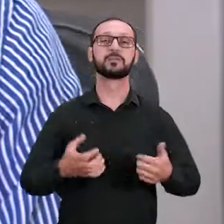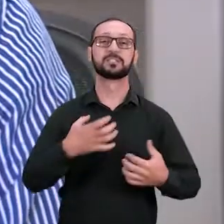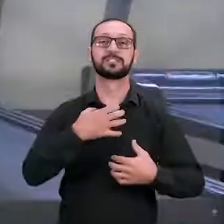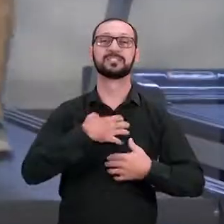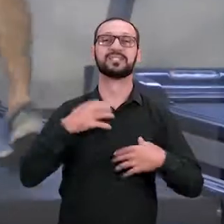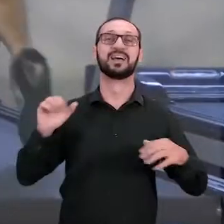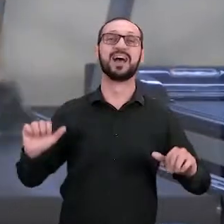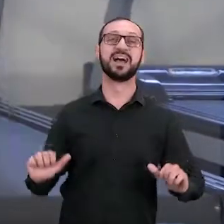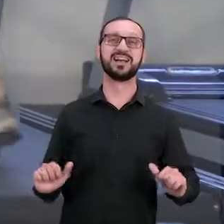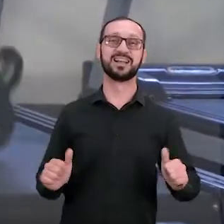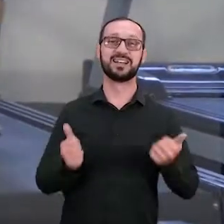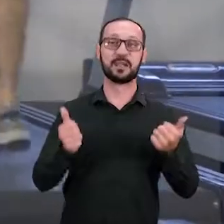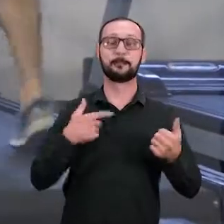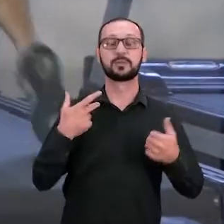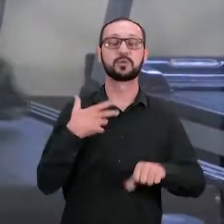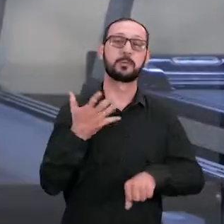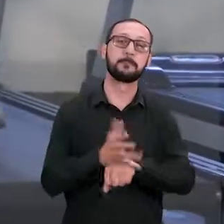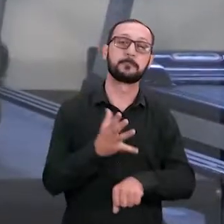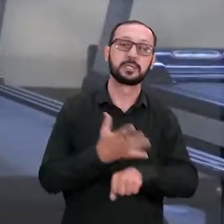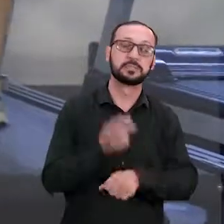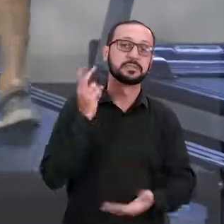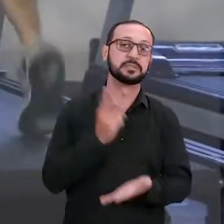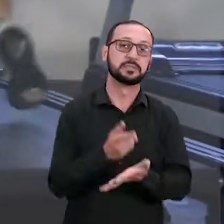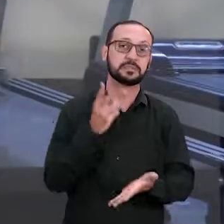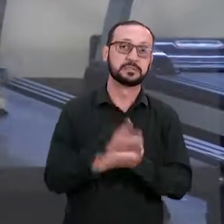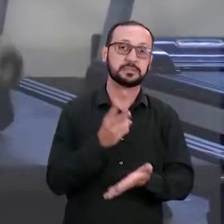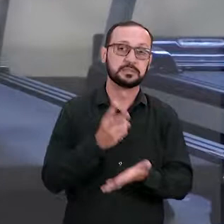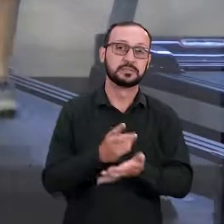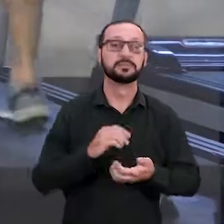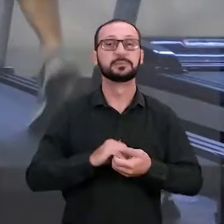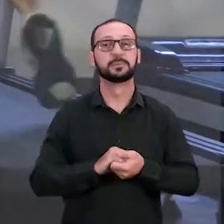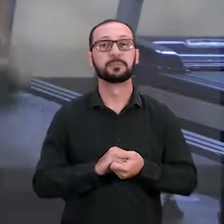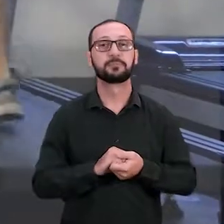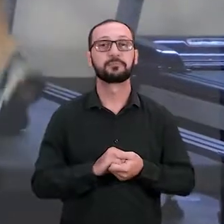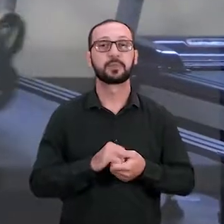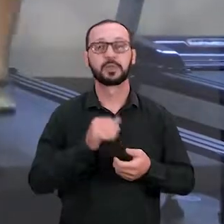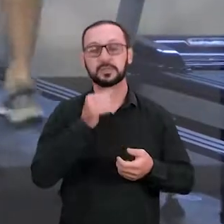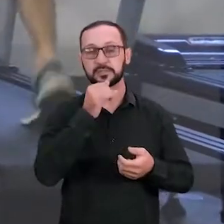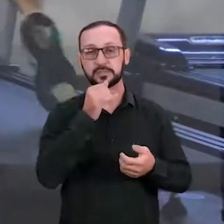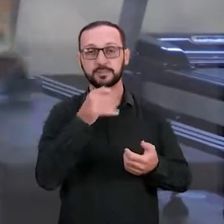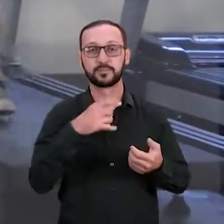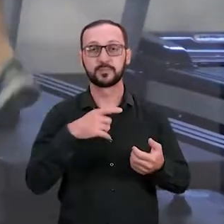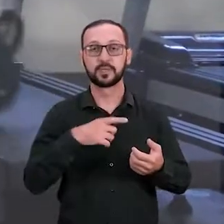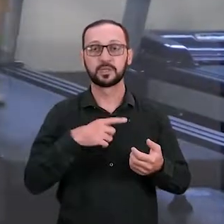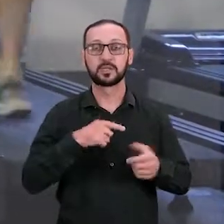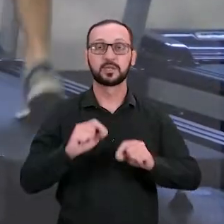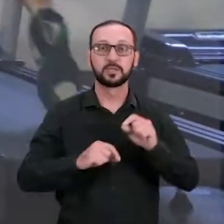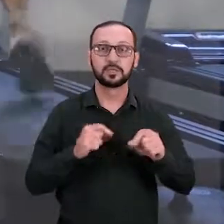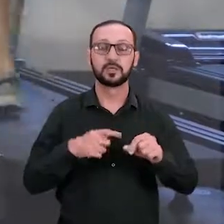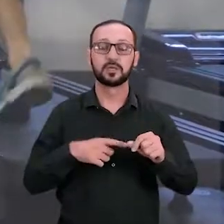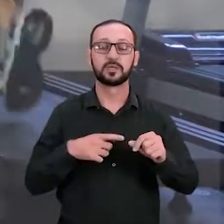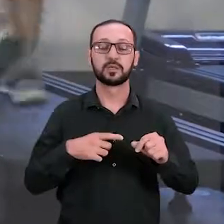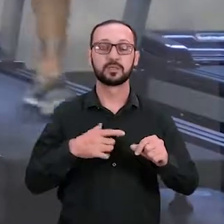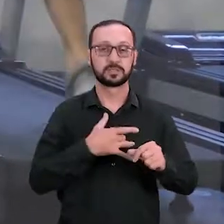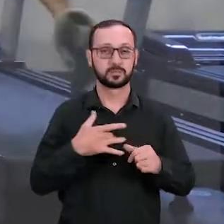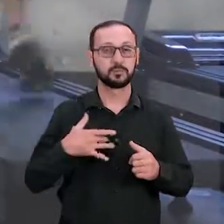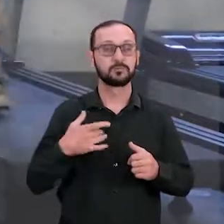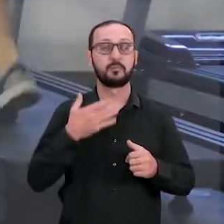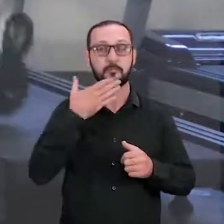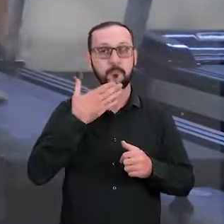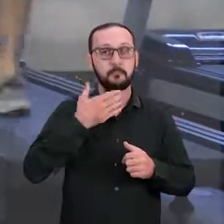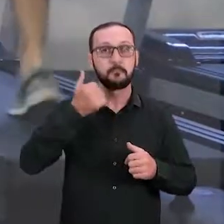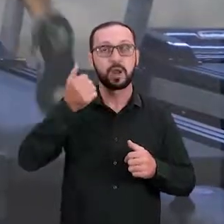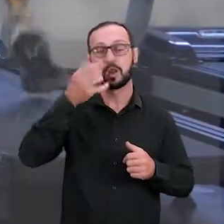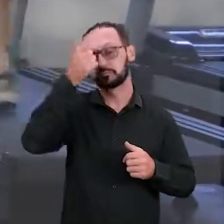um bem-estar para a pessoa que faz atividade física regular, que tem uma atividade saudável,